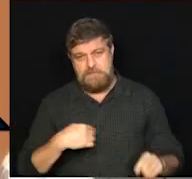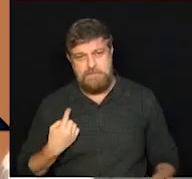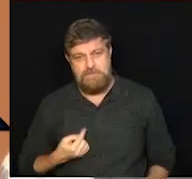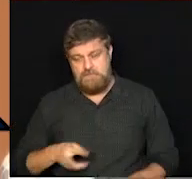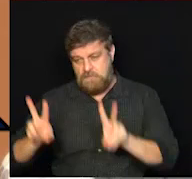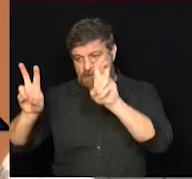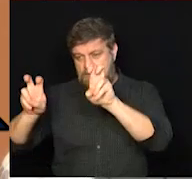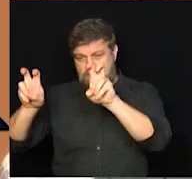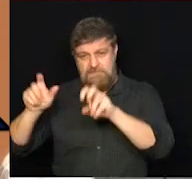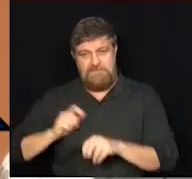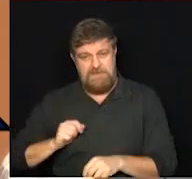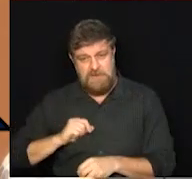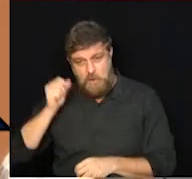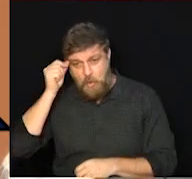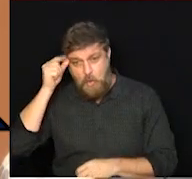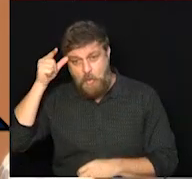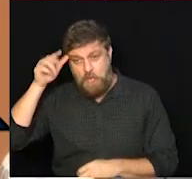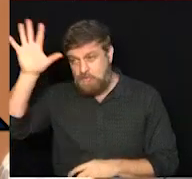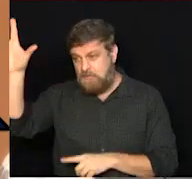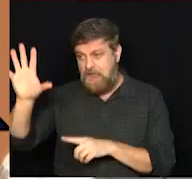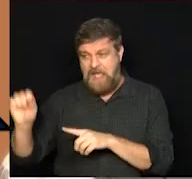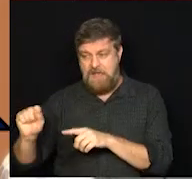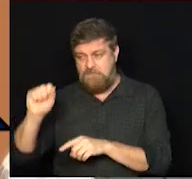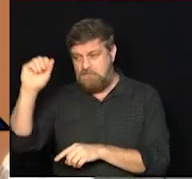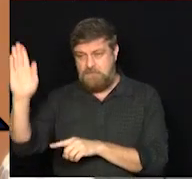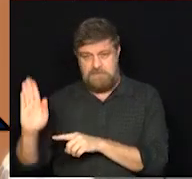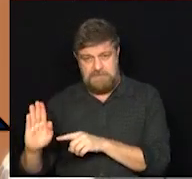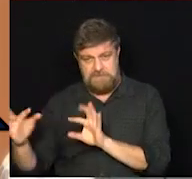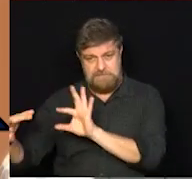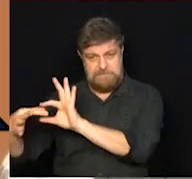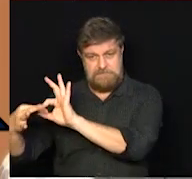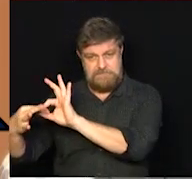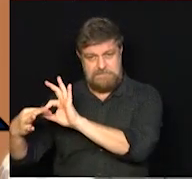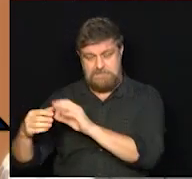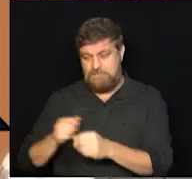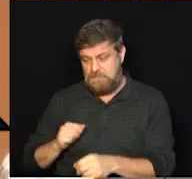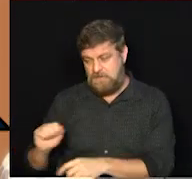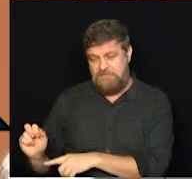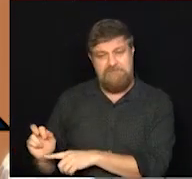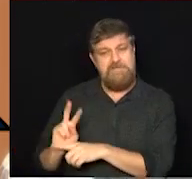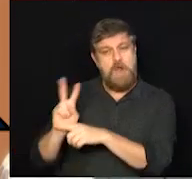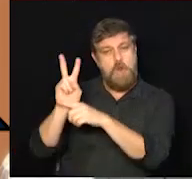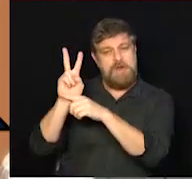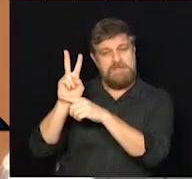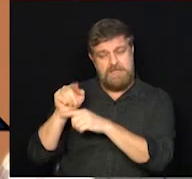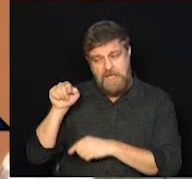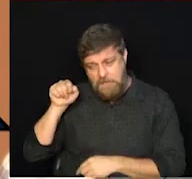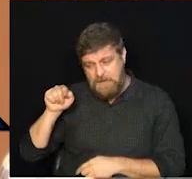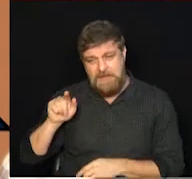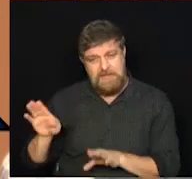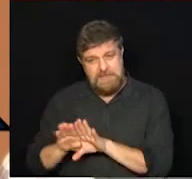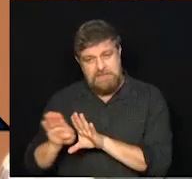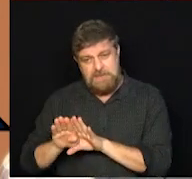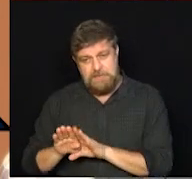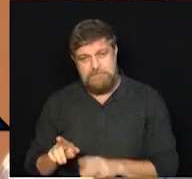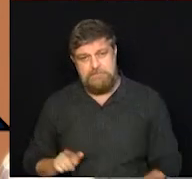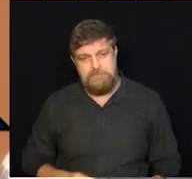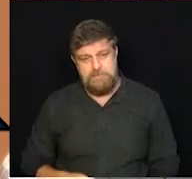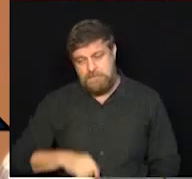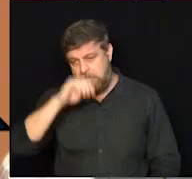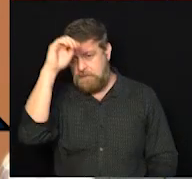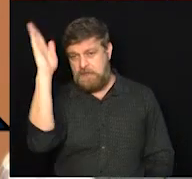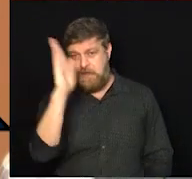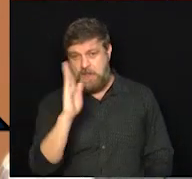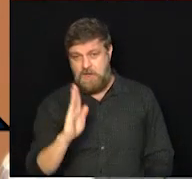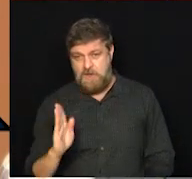falamos o patrimônio cultural afro-brasileiro precisamos reconhecê-lo e valorizá-lo para que assim que essa parte do patrimônio